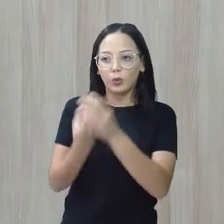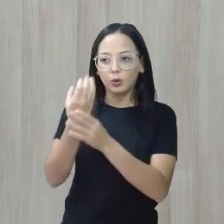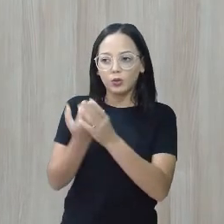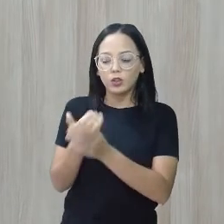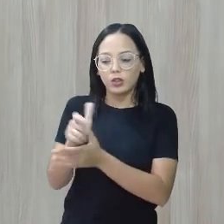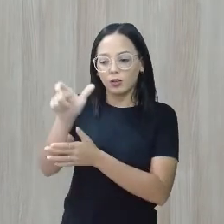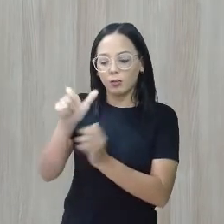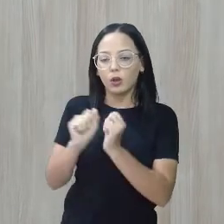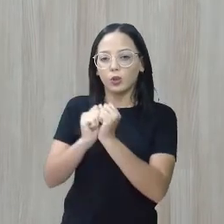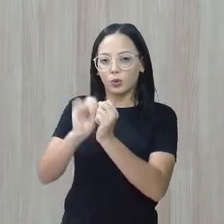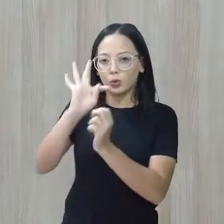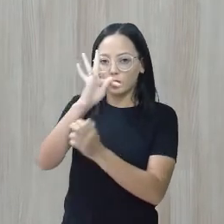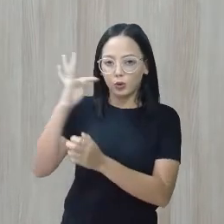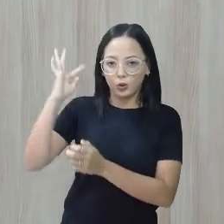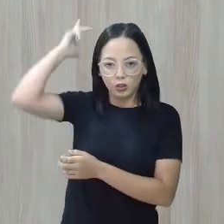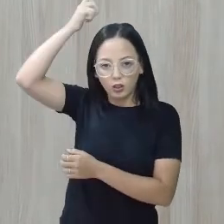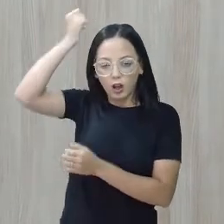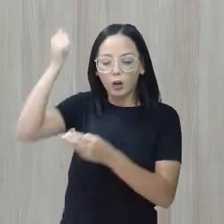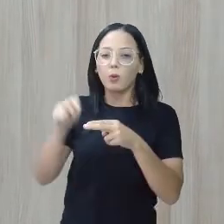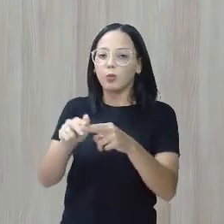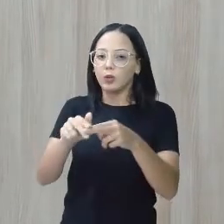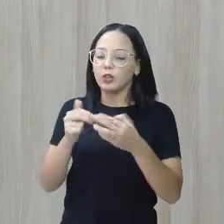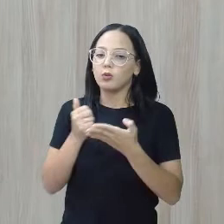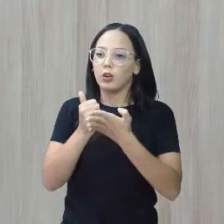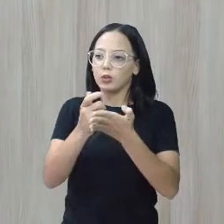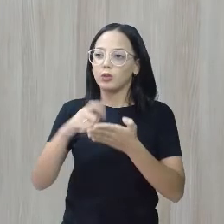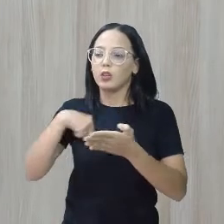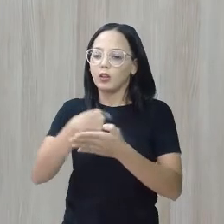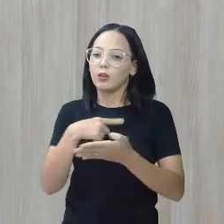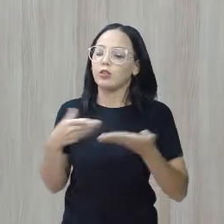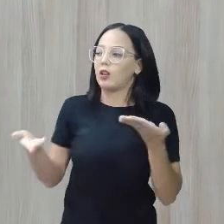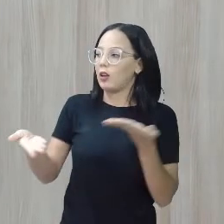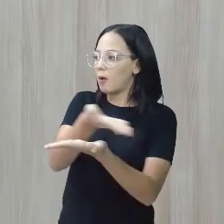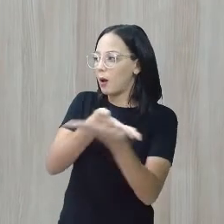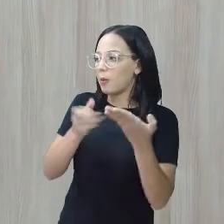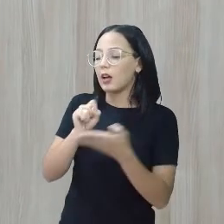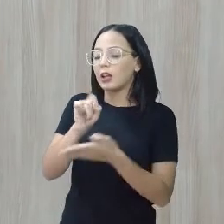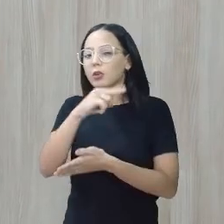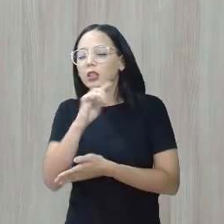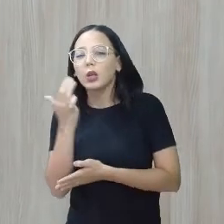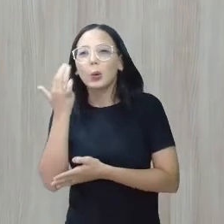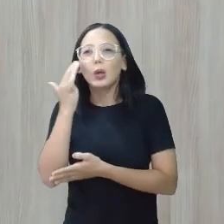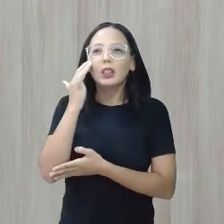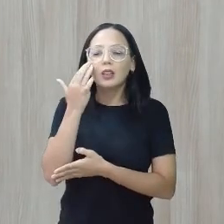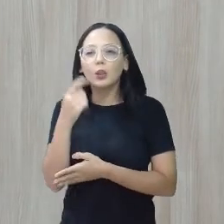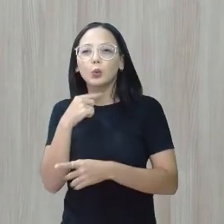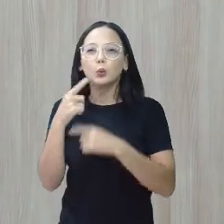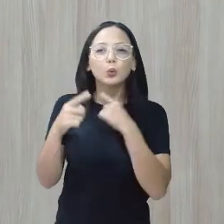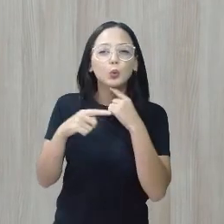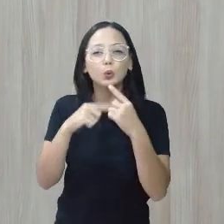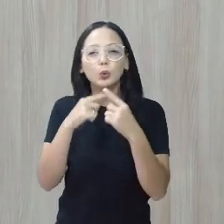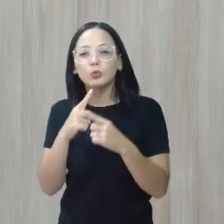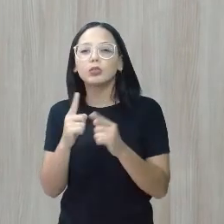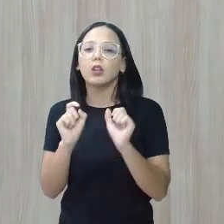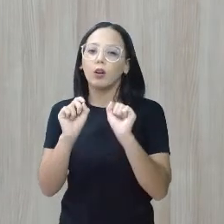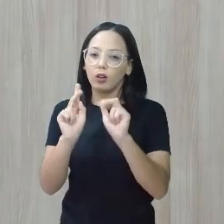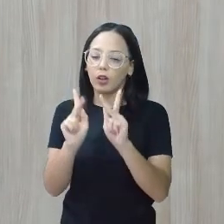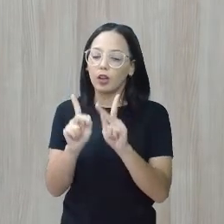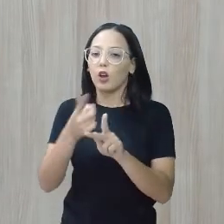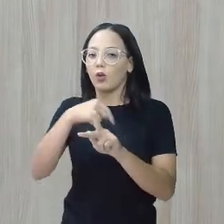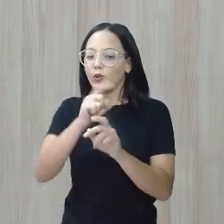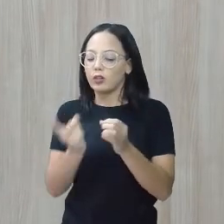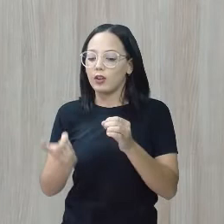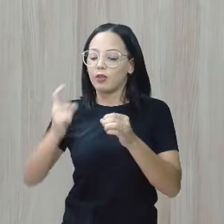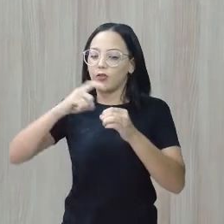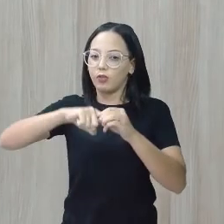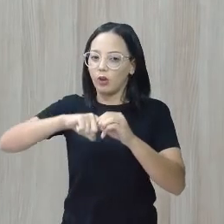com o professor Tiago, né? Então, isso ajuda com que a gente tenha essa dinâmica. E se você não entender um pedacinho da aula que precisa de outro conhecimento,